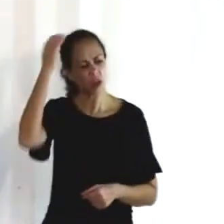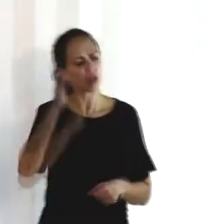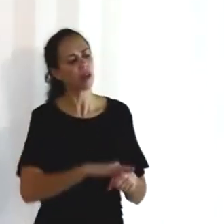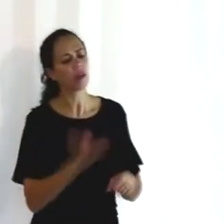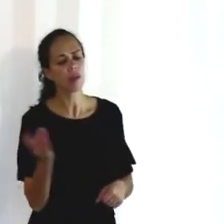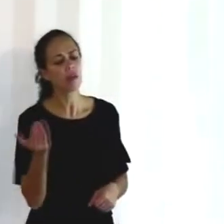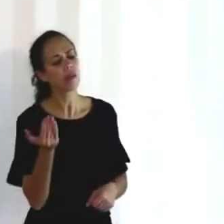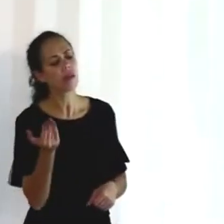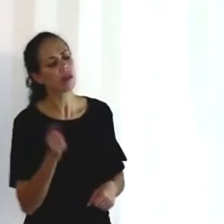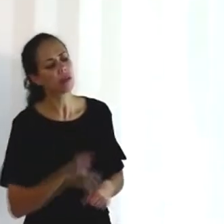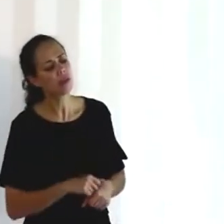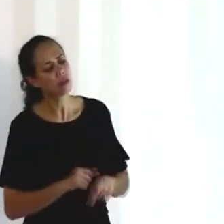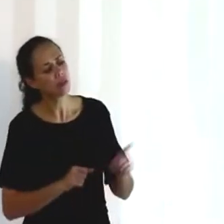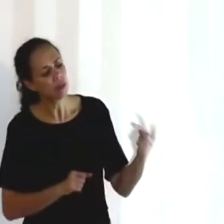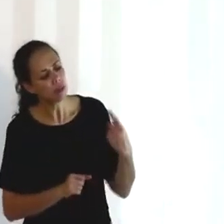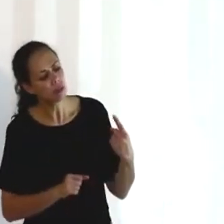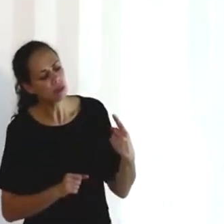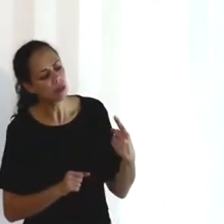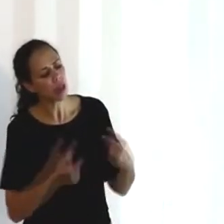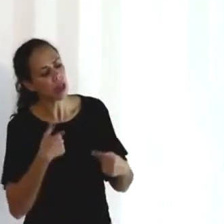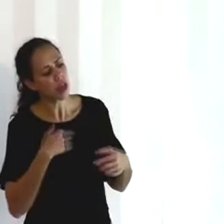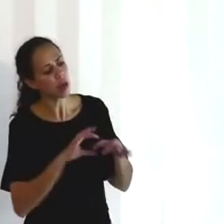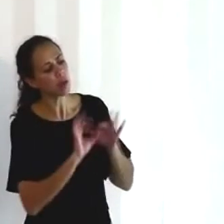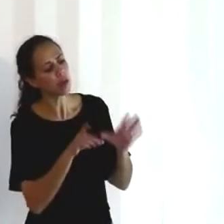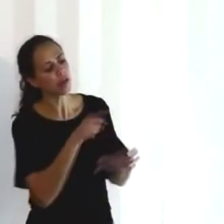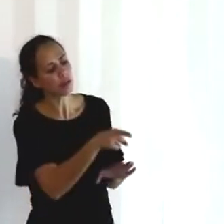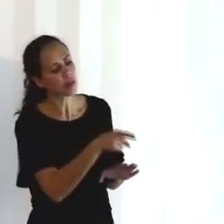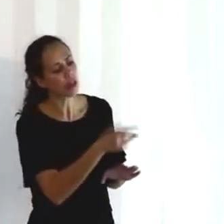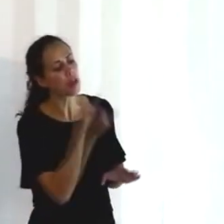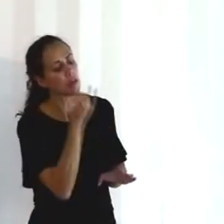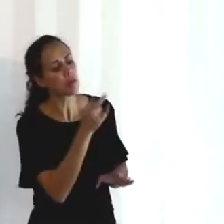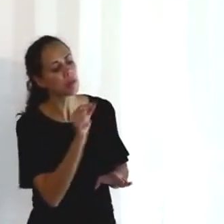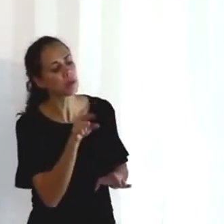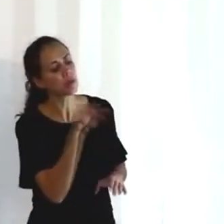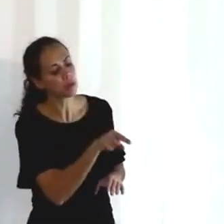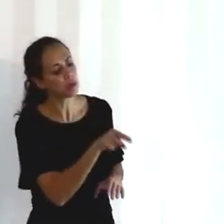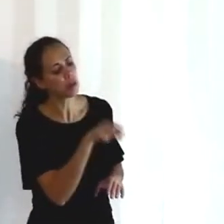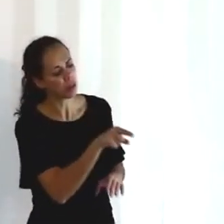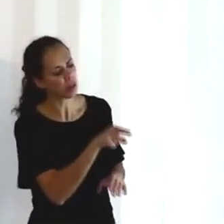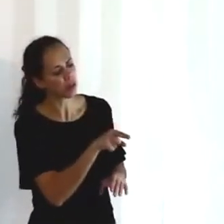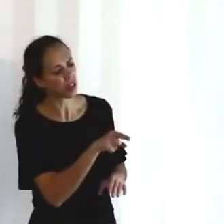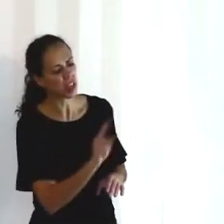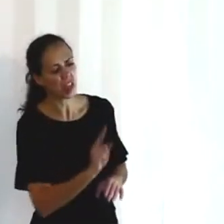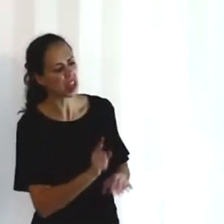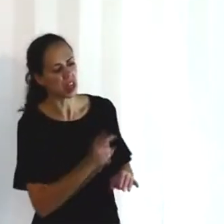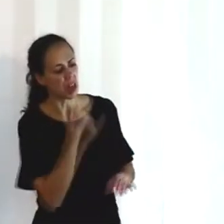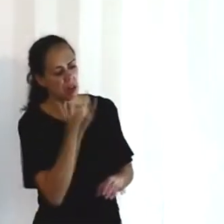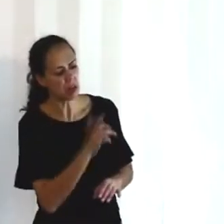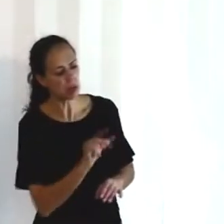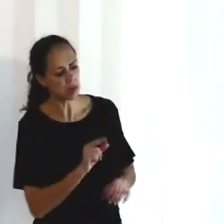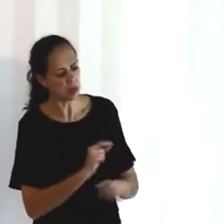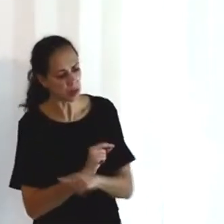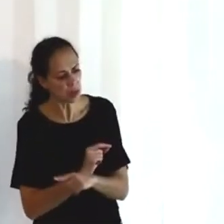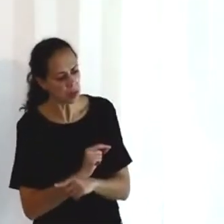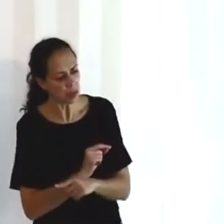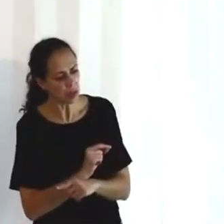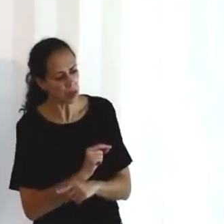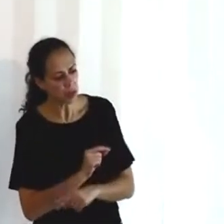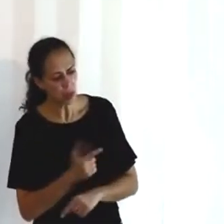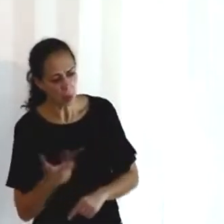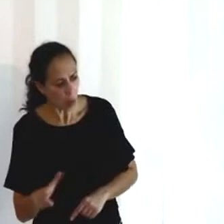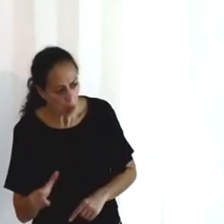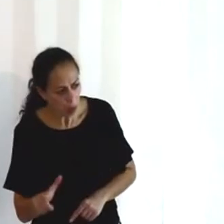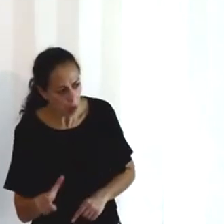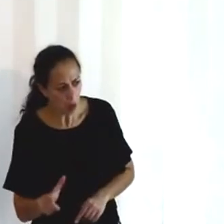esse cristianismo nessa profundidade. Eles acham assim, eu estou perdoado, acabou, eu sou perdoado,